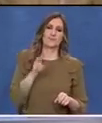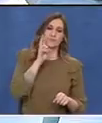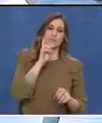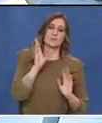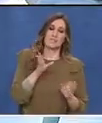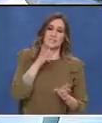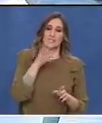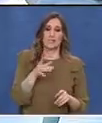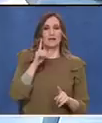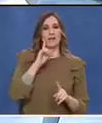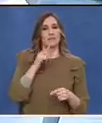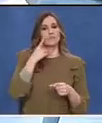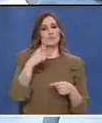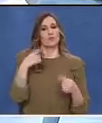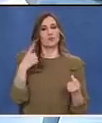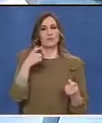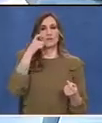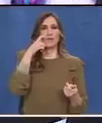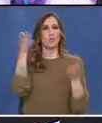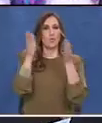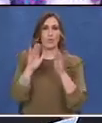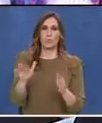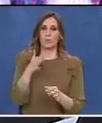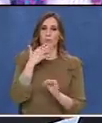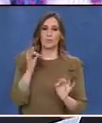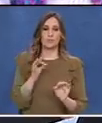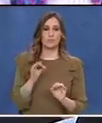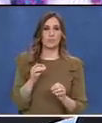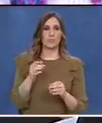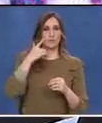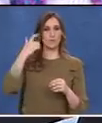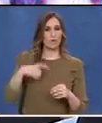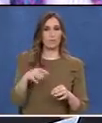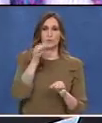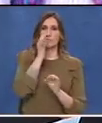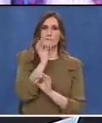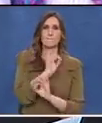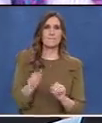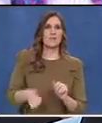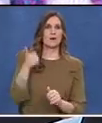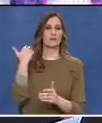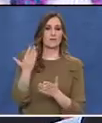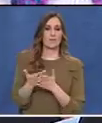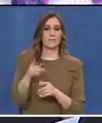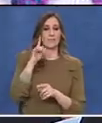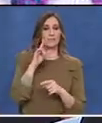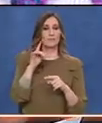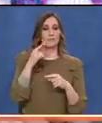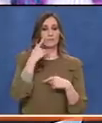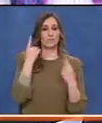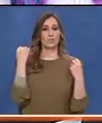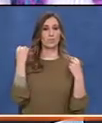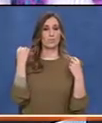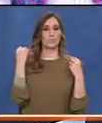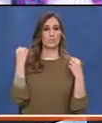ia dizer ela mostra um corpo escultural ela nunca teve um bom nível ela é muito maior e não temos transporte público